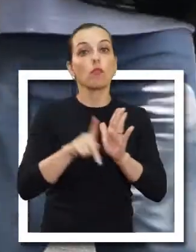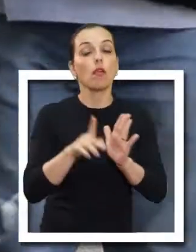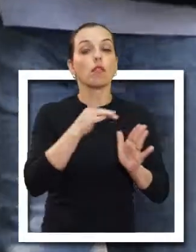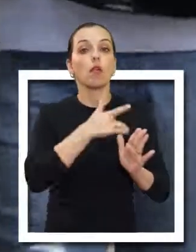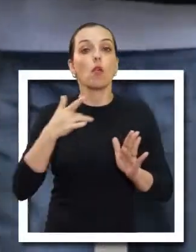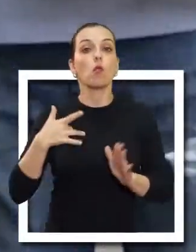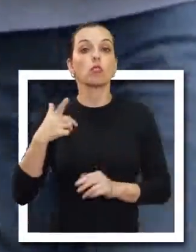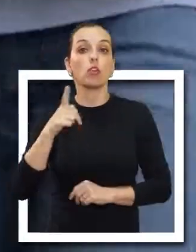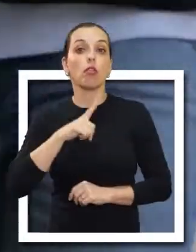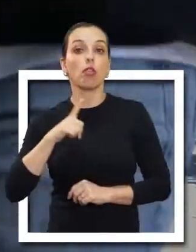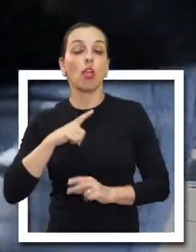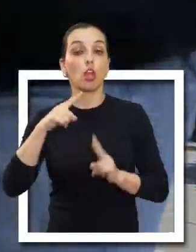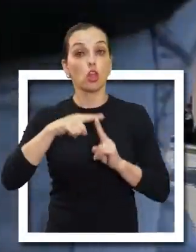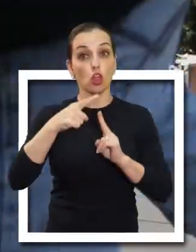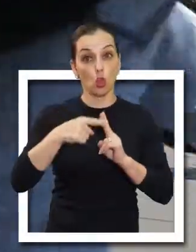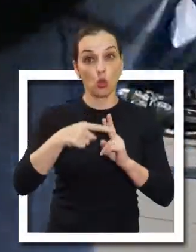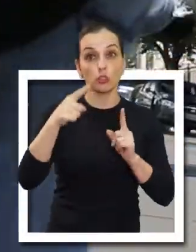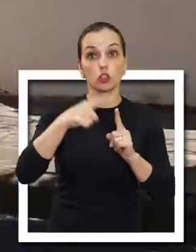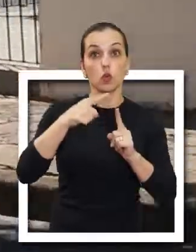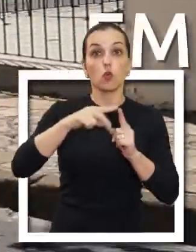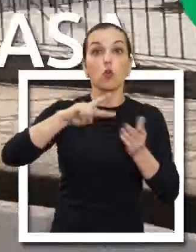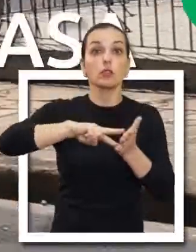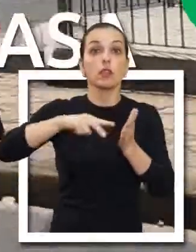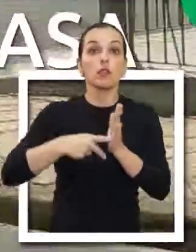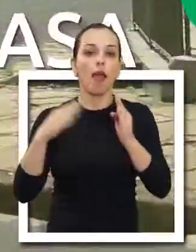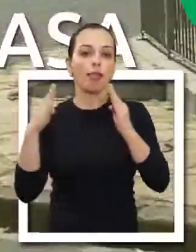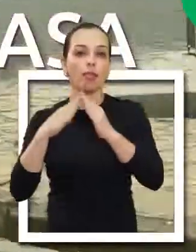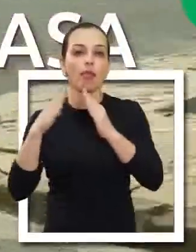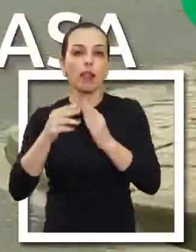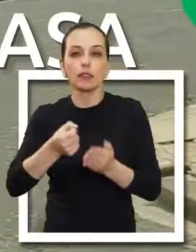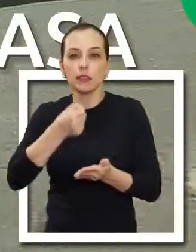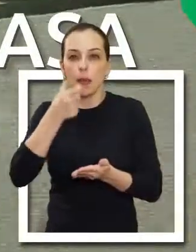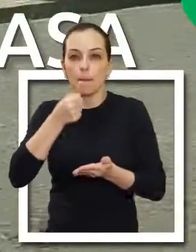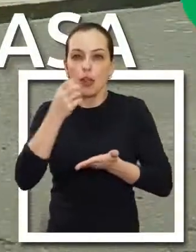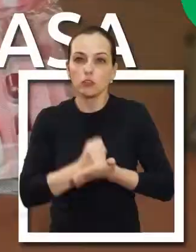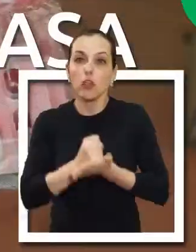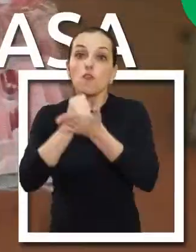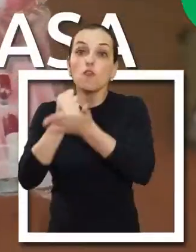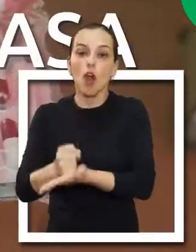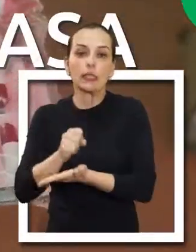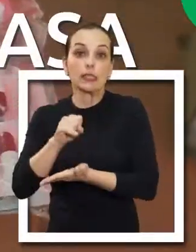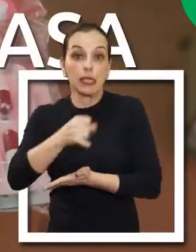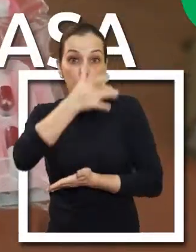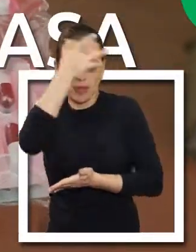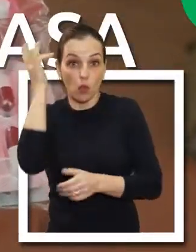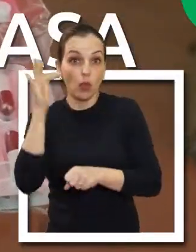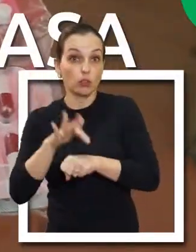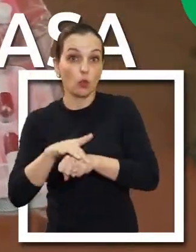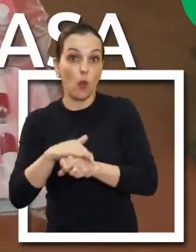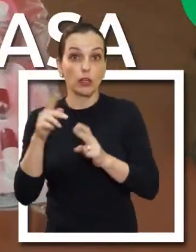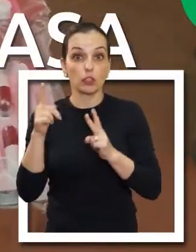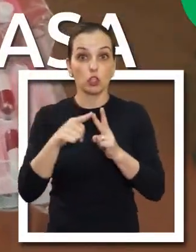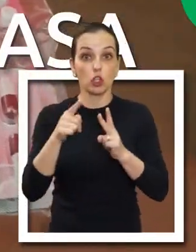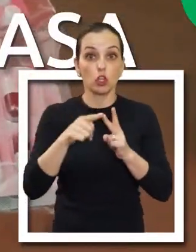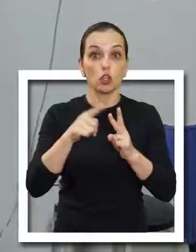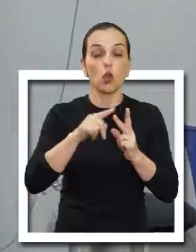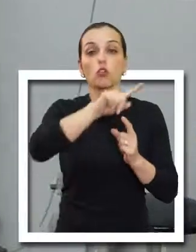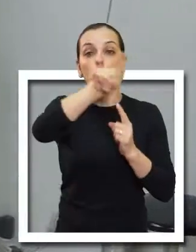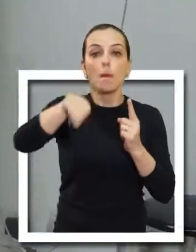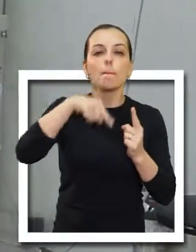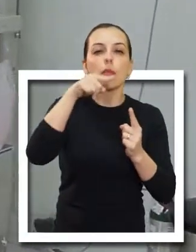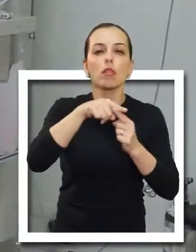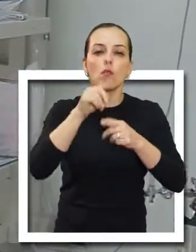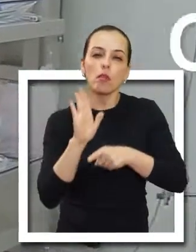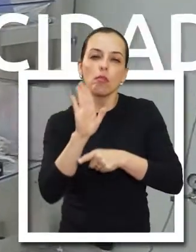Outro diferencial são os programas como Saúde em Casa, que leva até a população mais afastada medicamentos para doenças